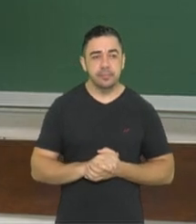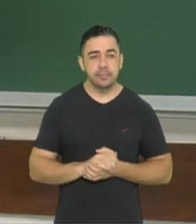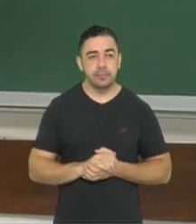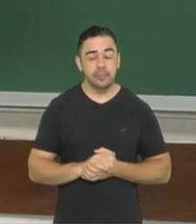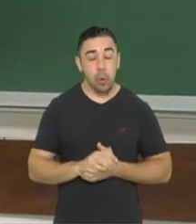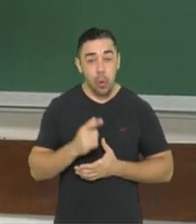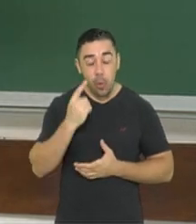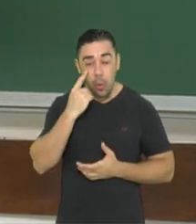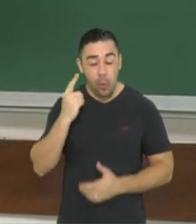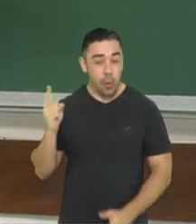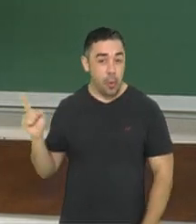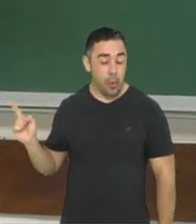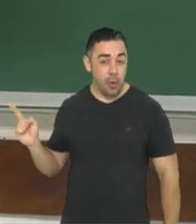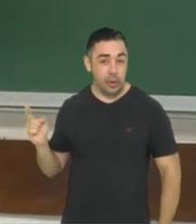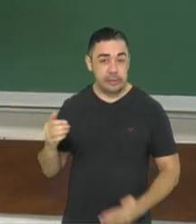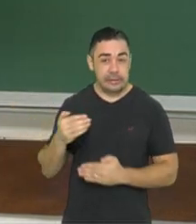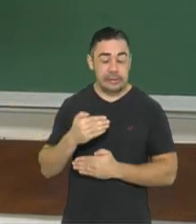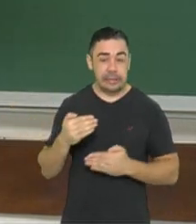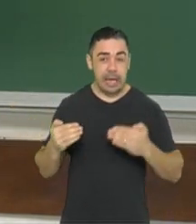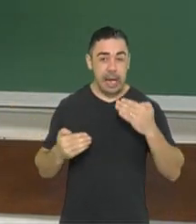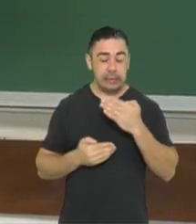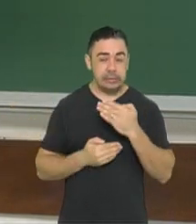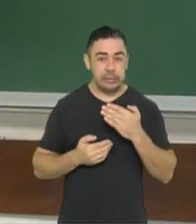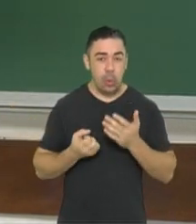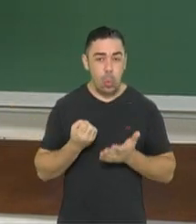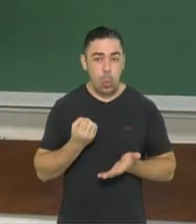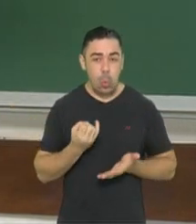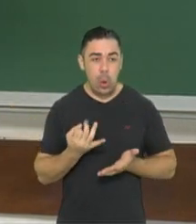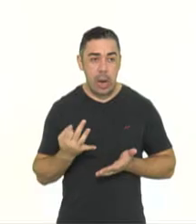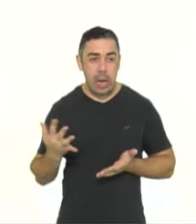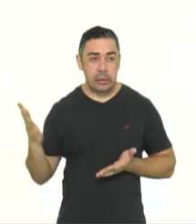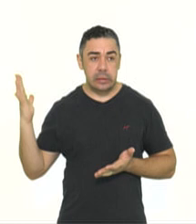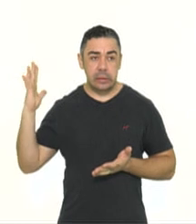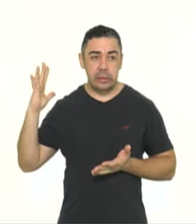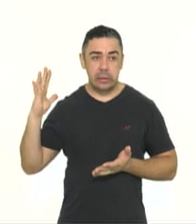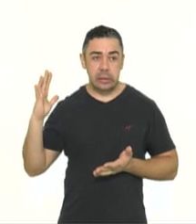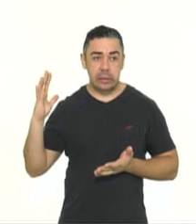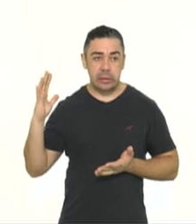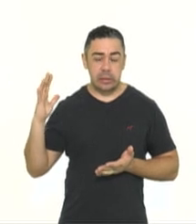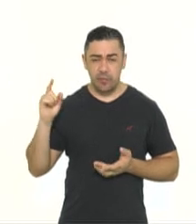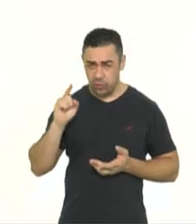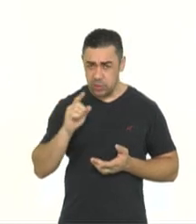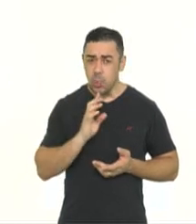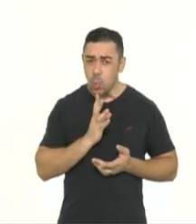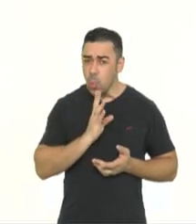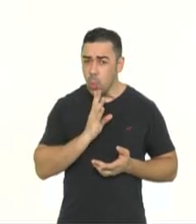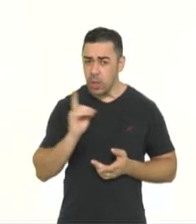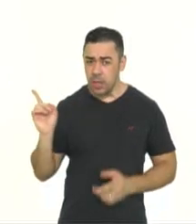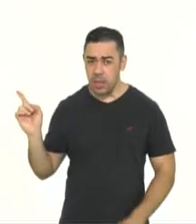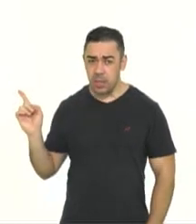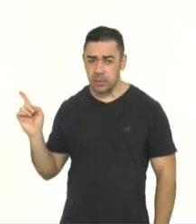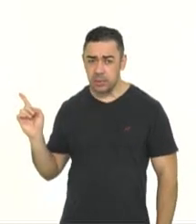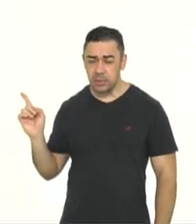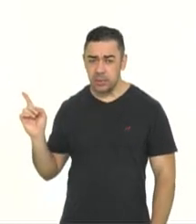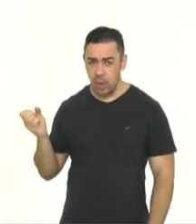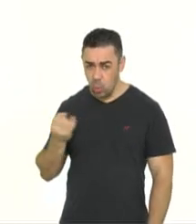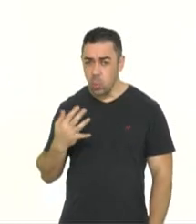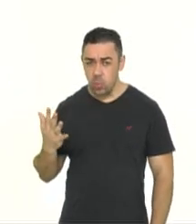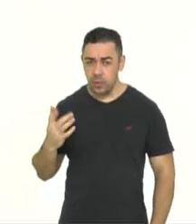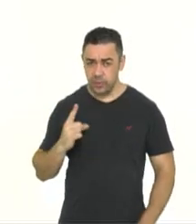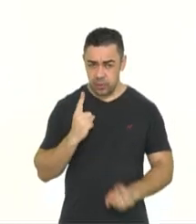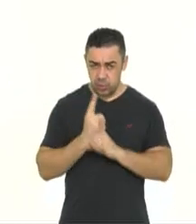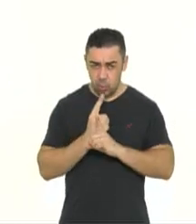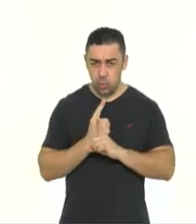Olha esse slide aí, quanta coisa tem aí. Será que alguns itens desse você identifica, você já